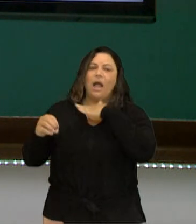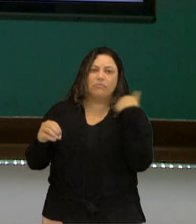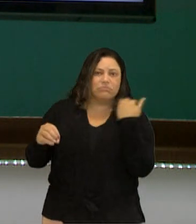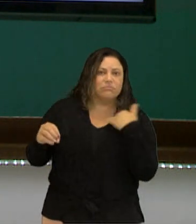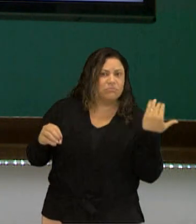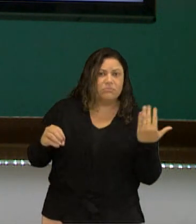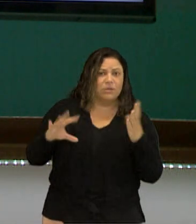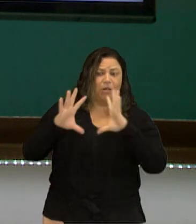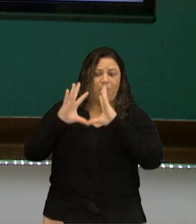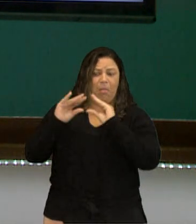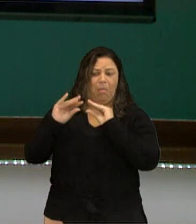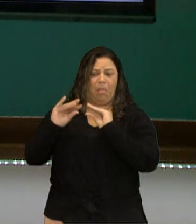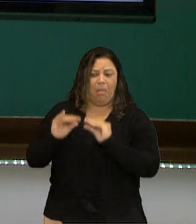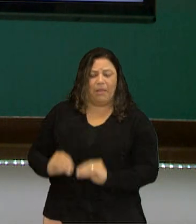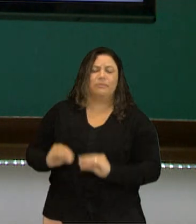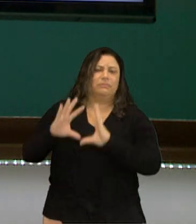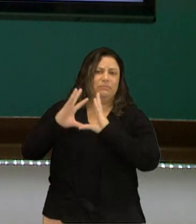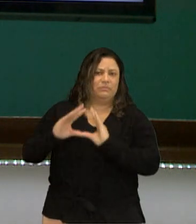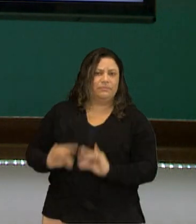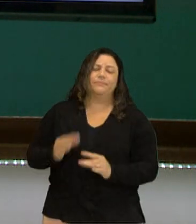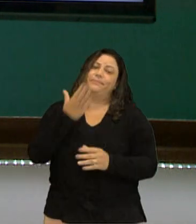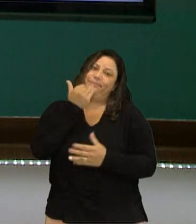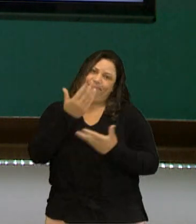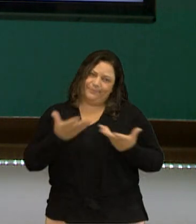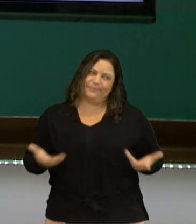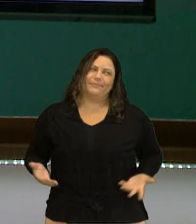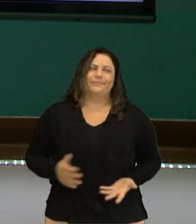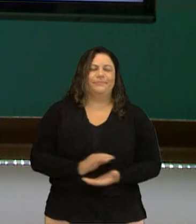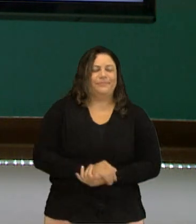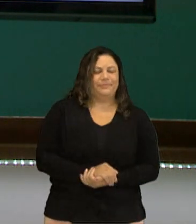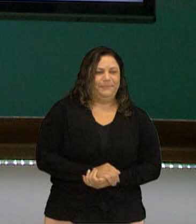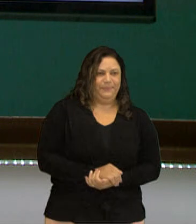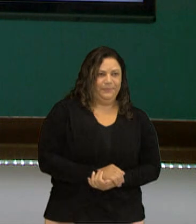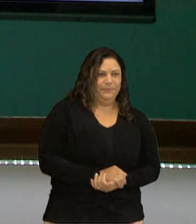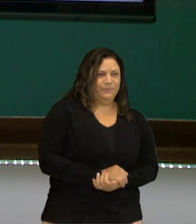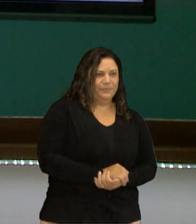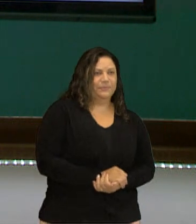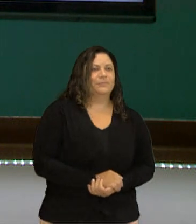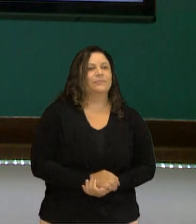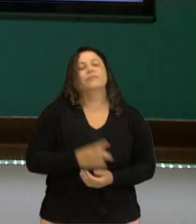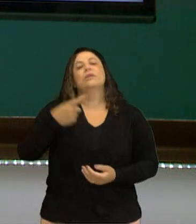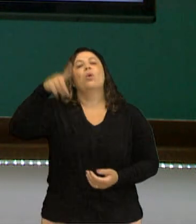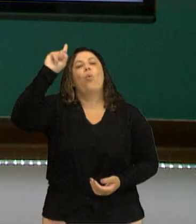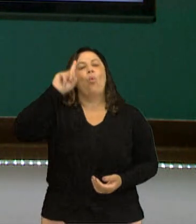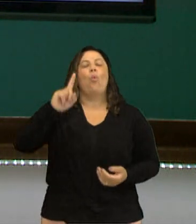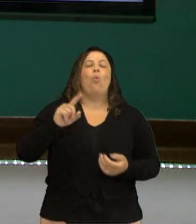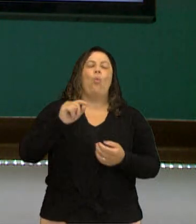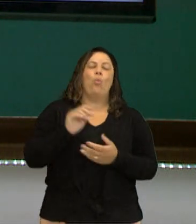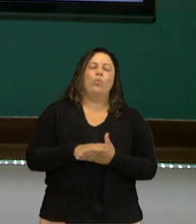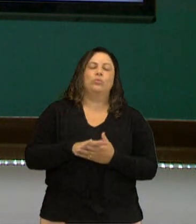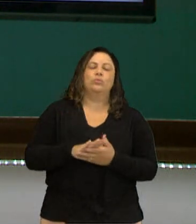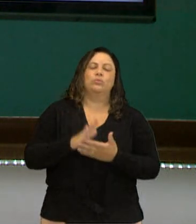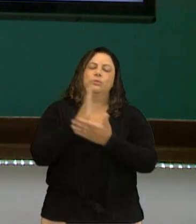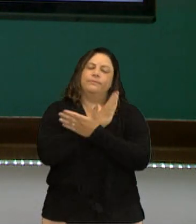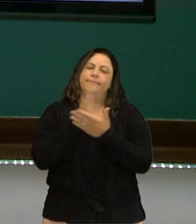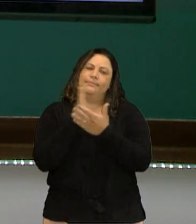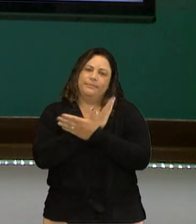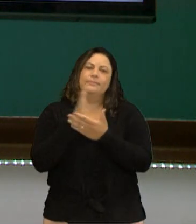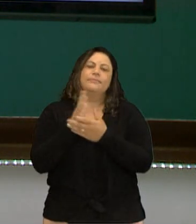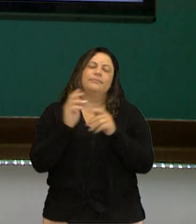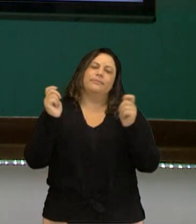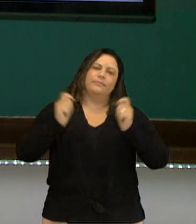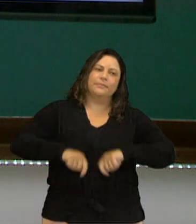em decomposição se nós não nos alimentarmos dela. E por último, as bactérias, algumas bactérias, realizam a